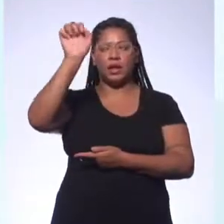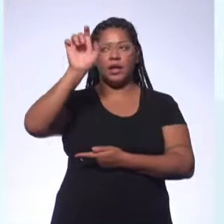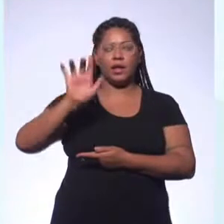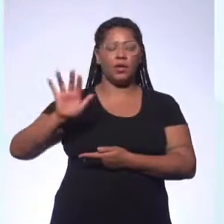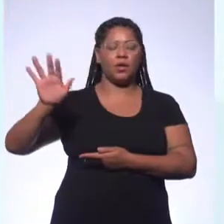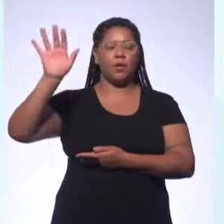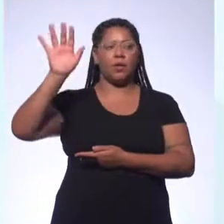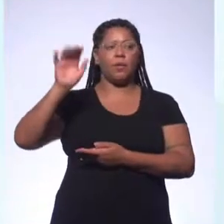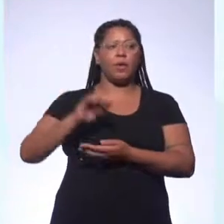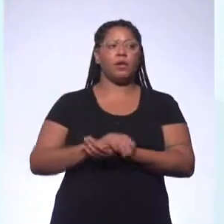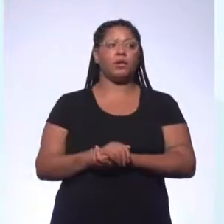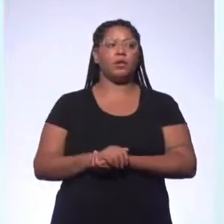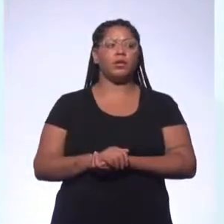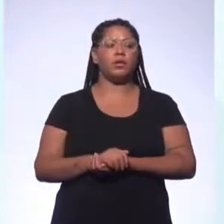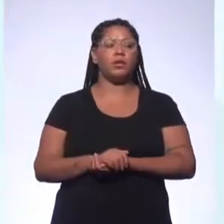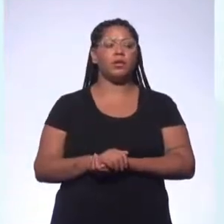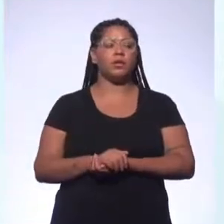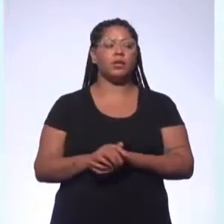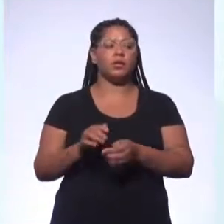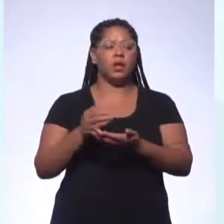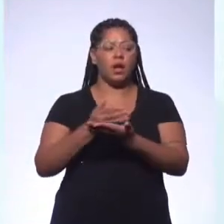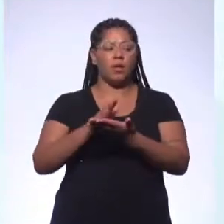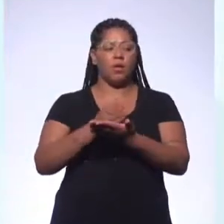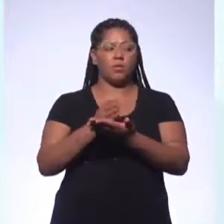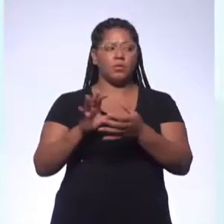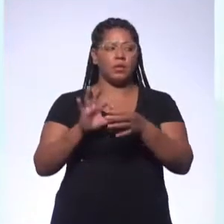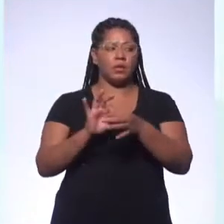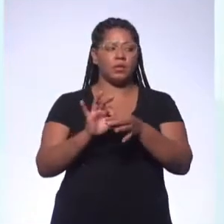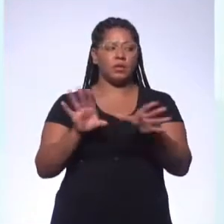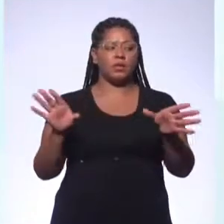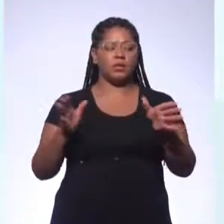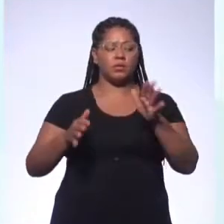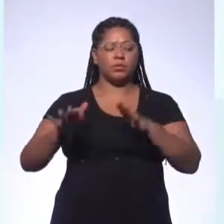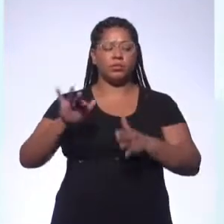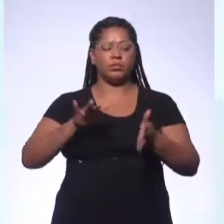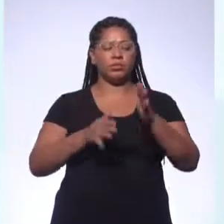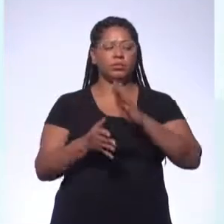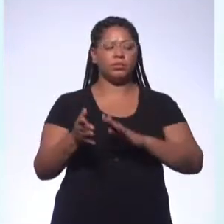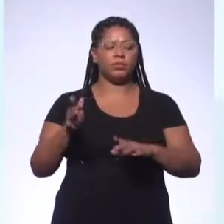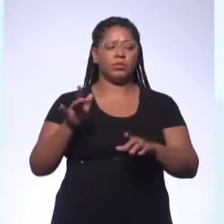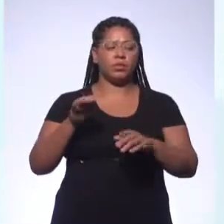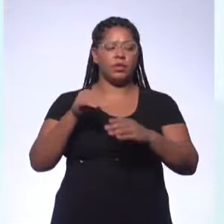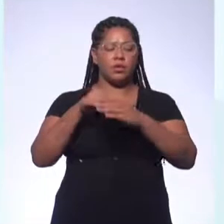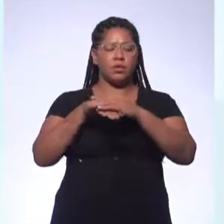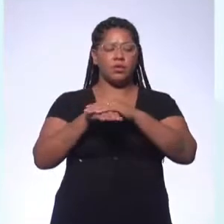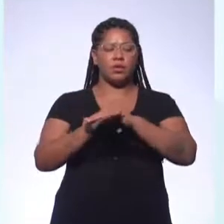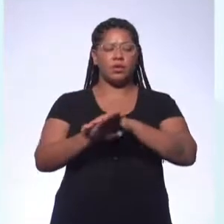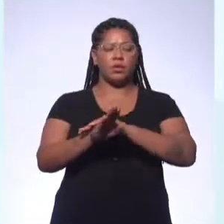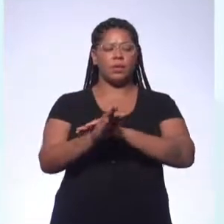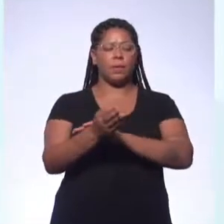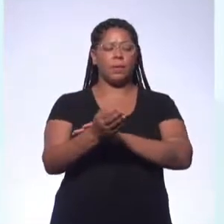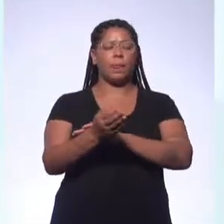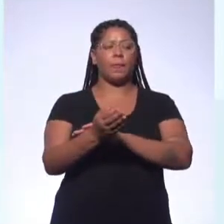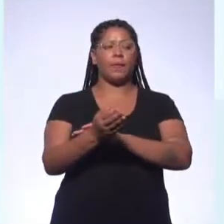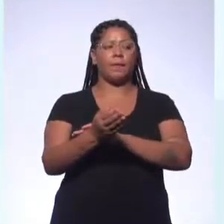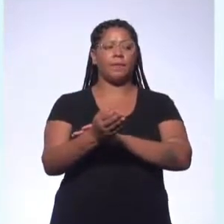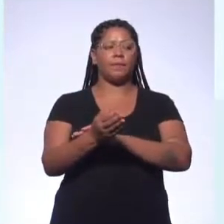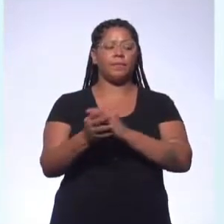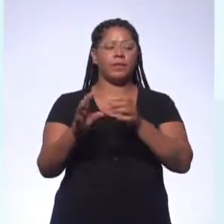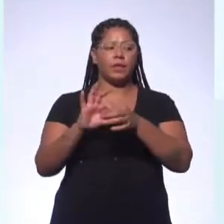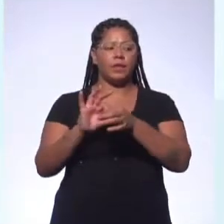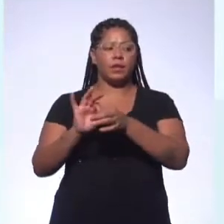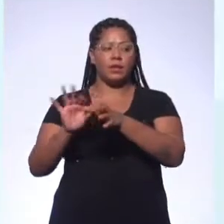Partido Comunista entre os liberais, os moderados e os conservadores. A ala liberal defendia a abertura